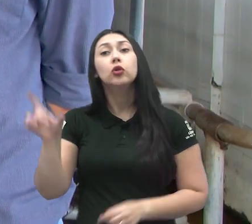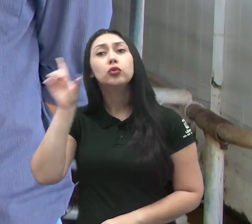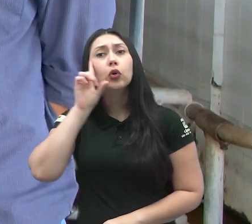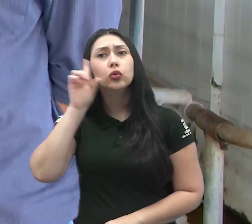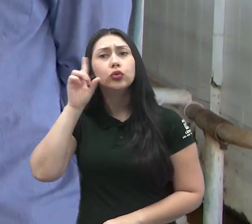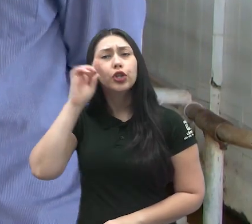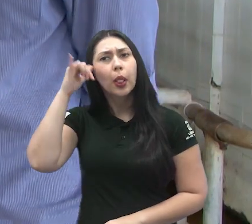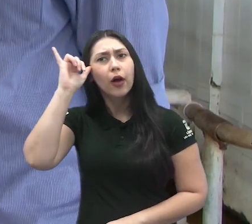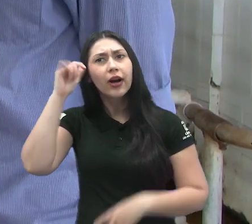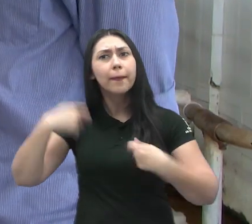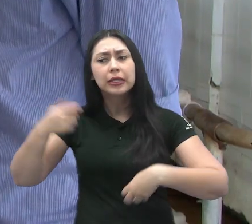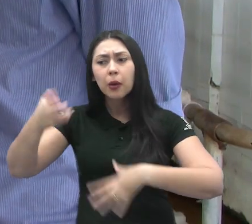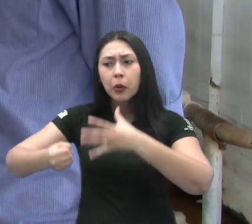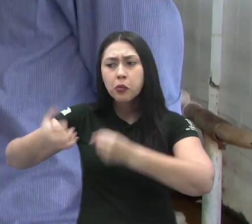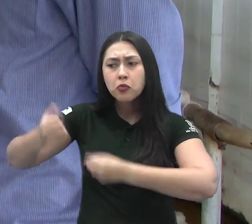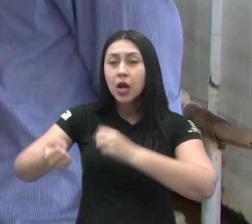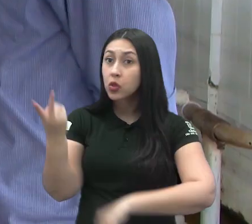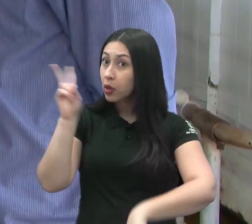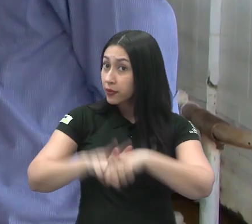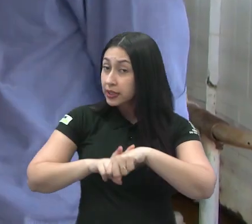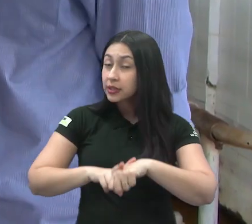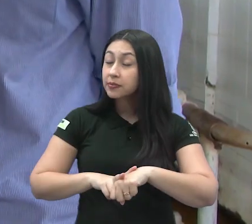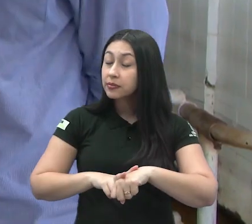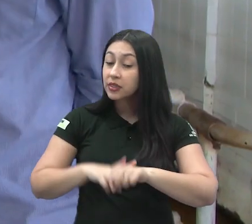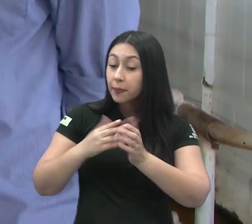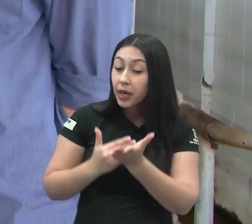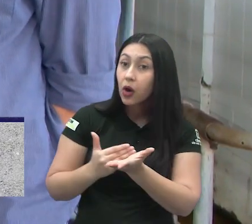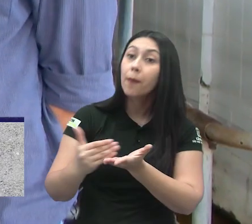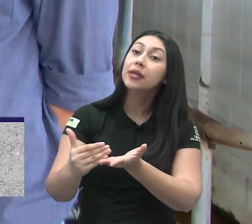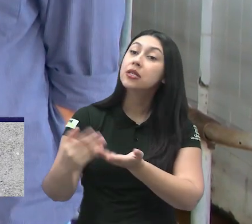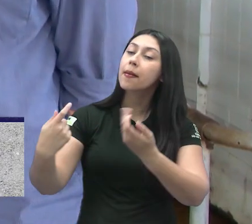são ordenhadas 2 vezes ao dia. E para início da